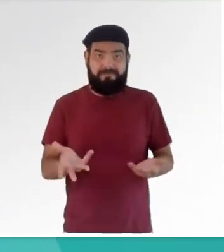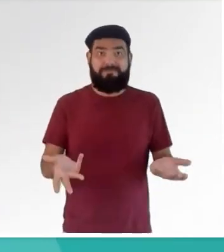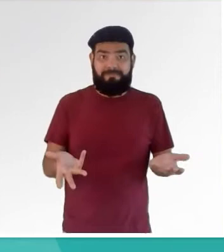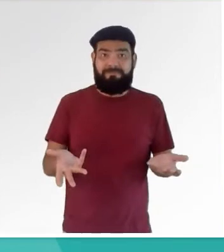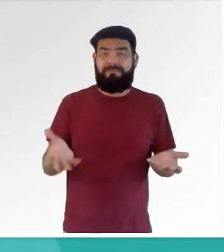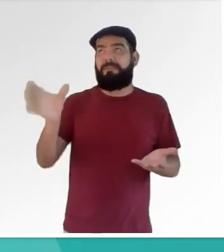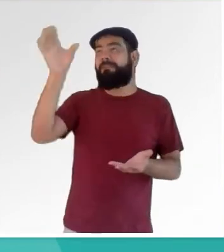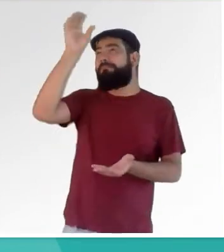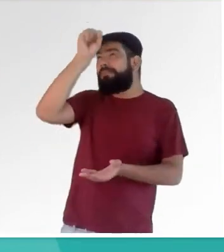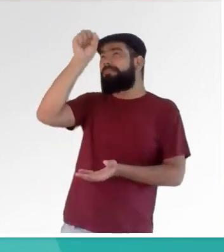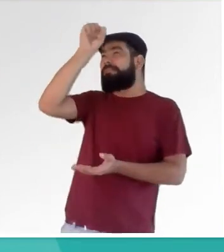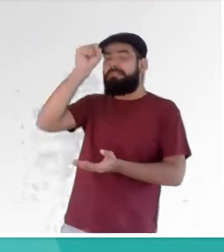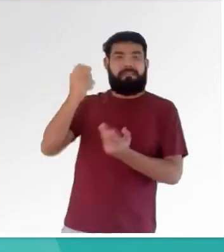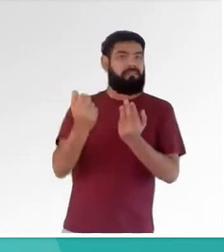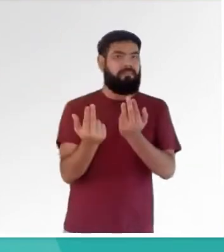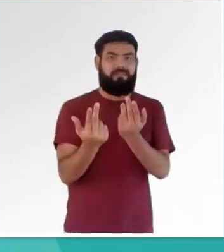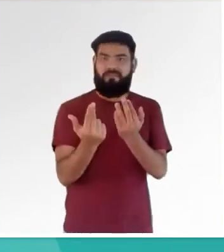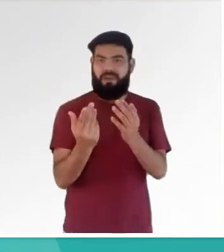Então,